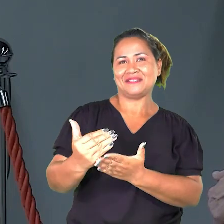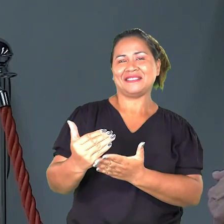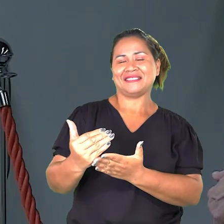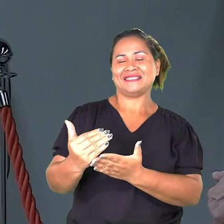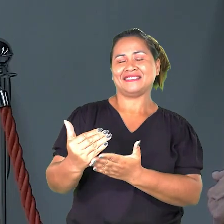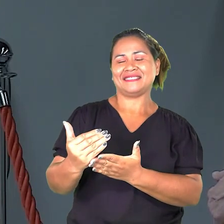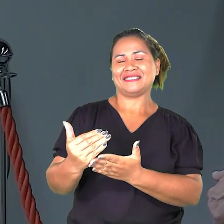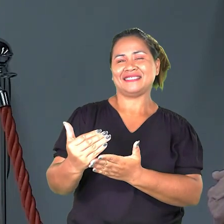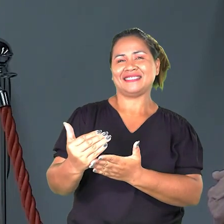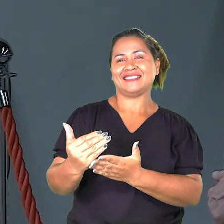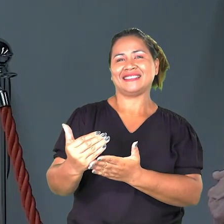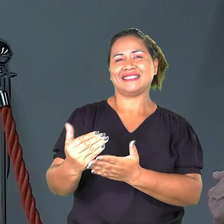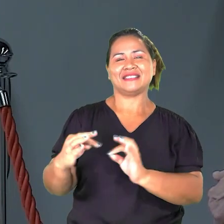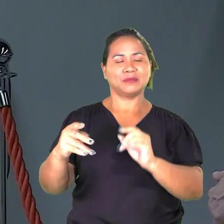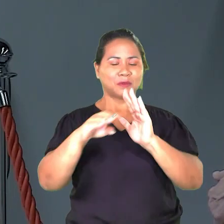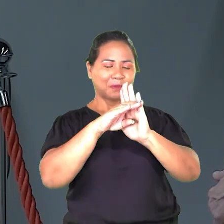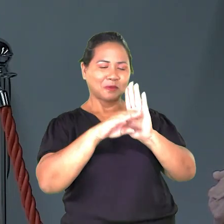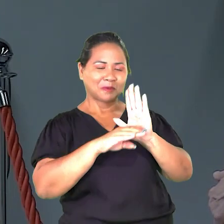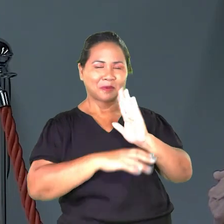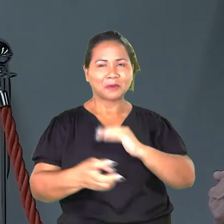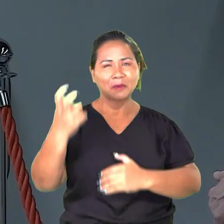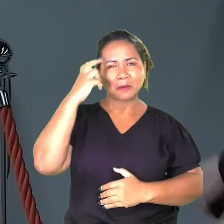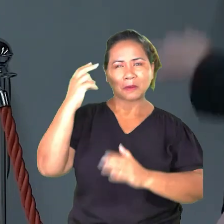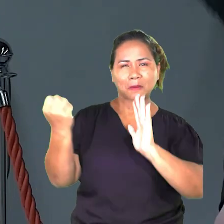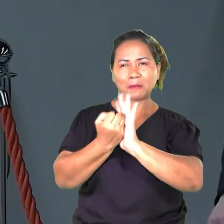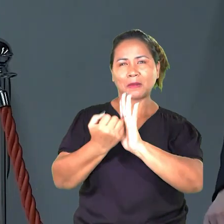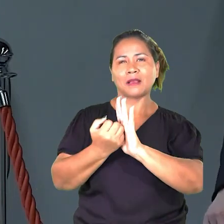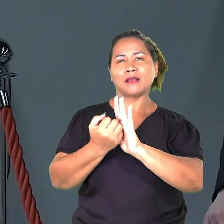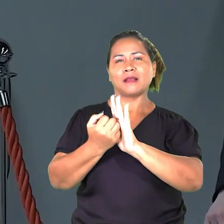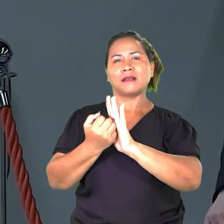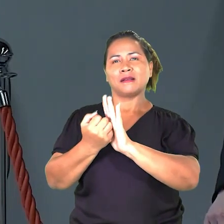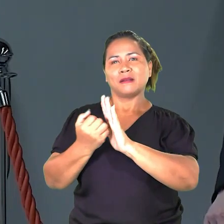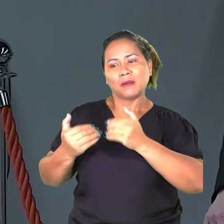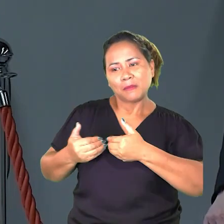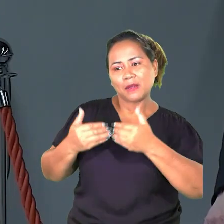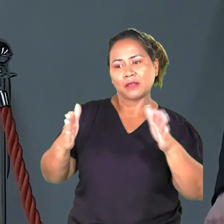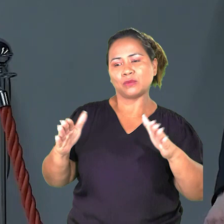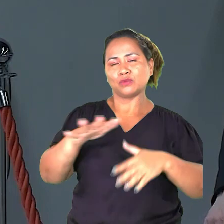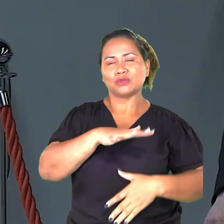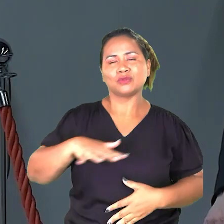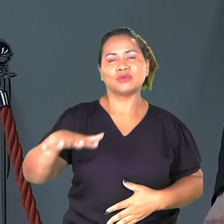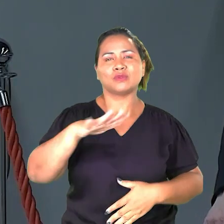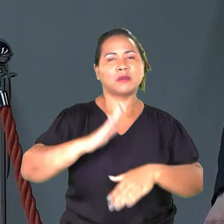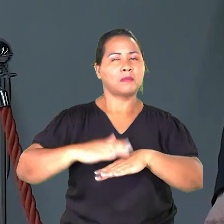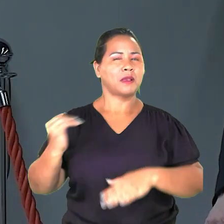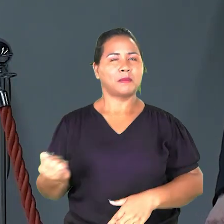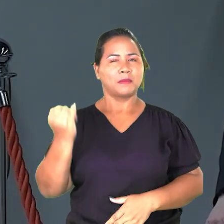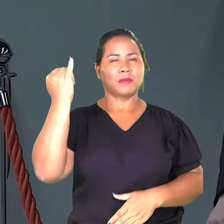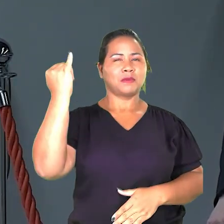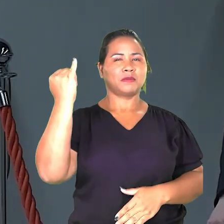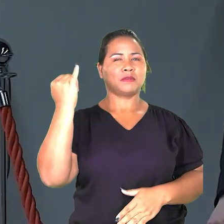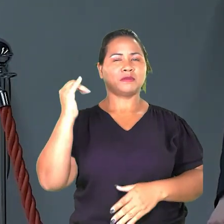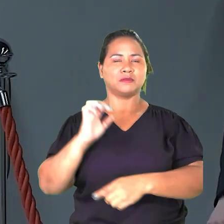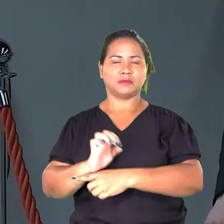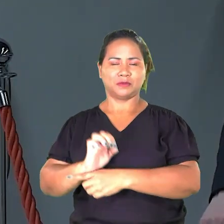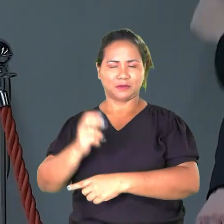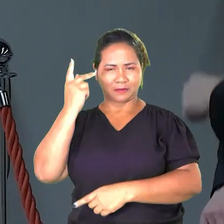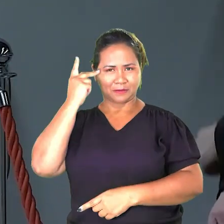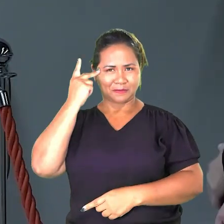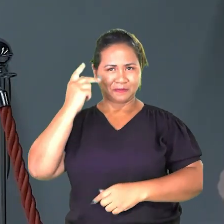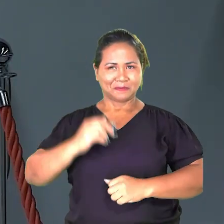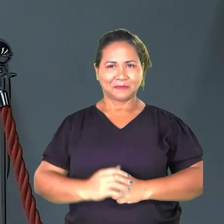que dará início às atividades culturais que marcam o nascimento desse espaço tão relevante para a história do